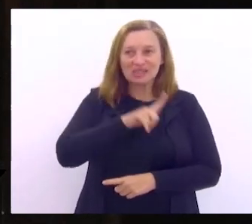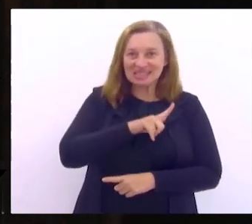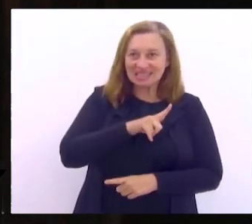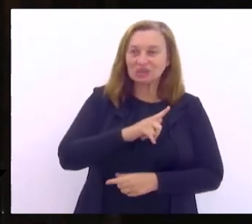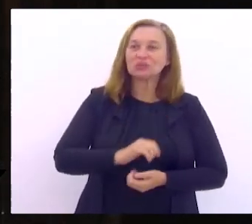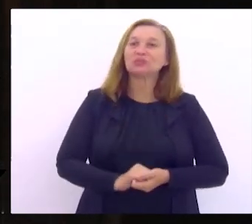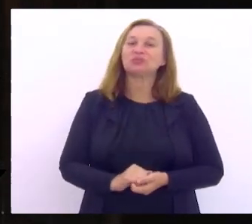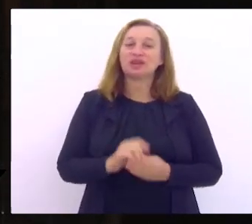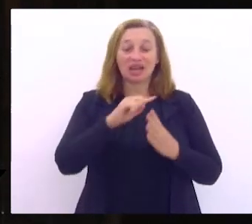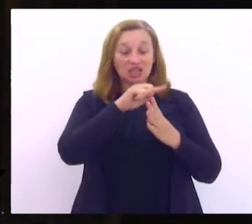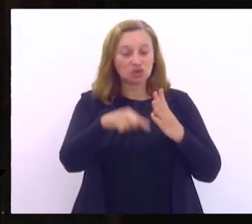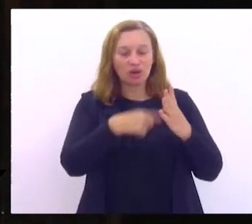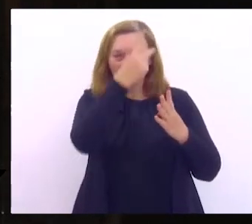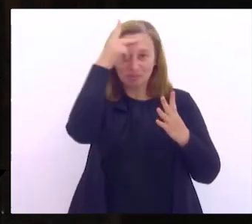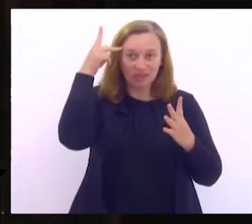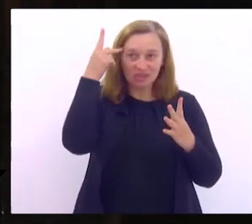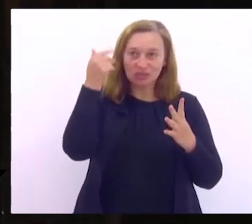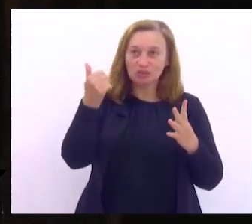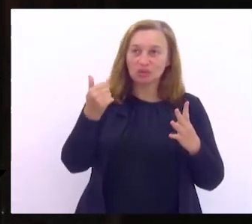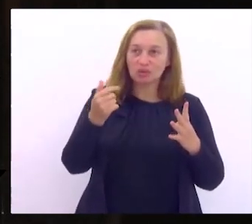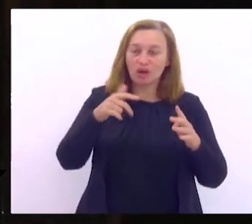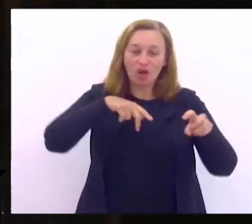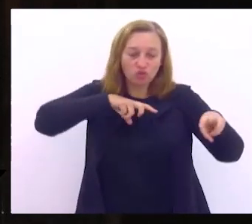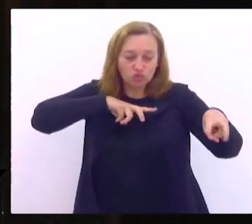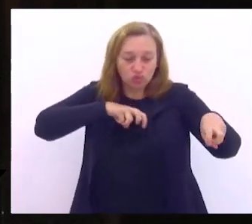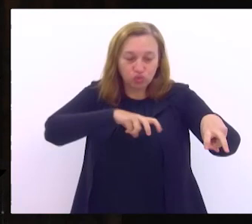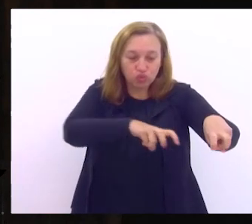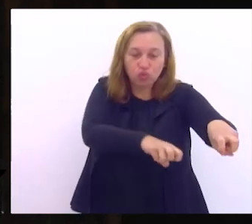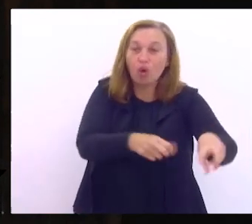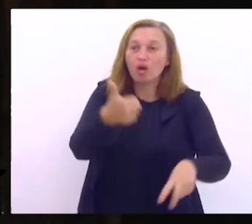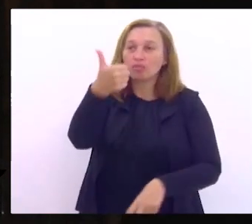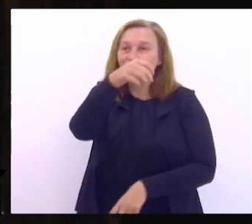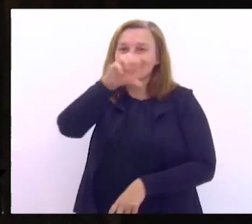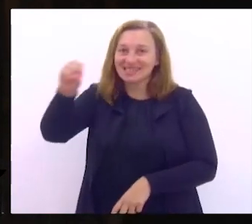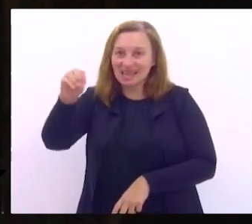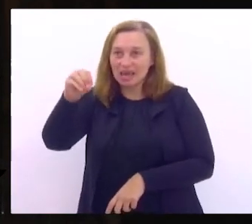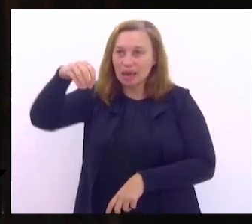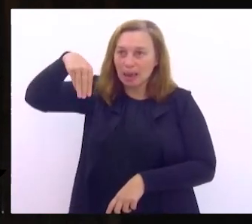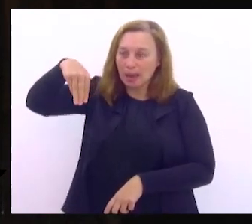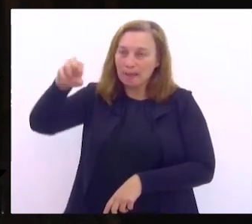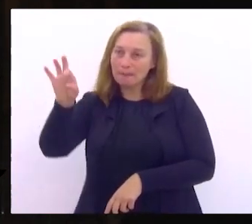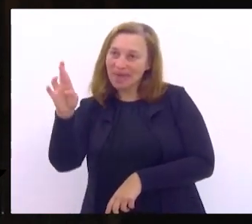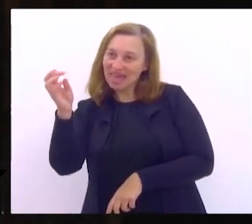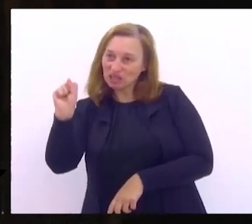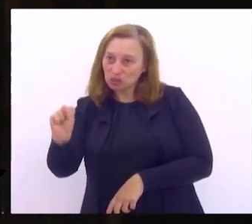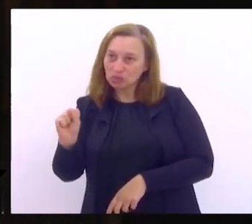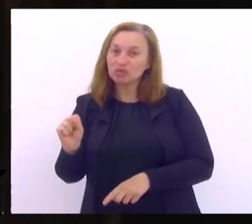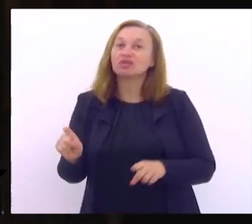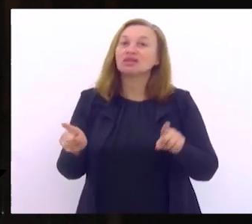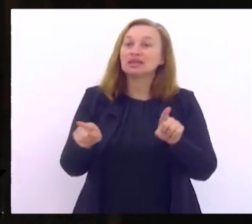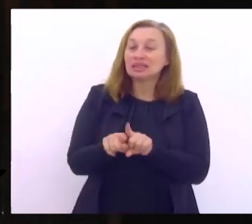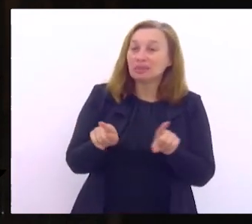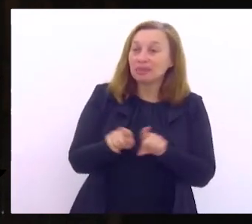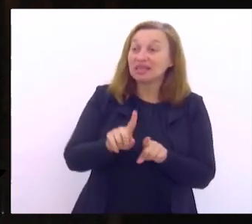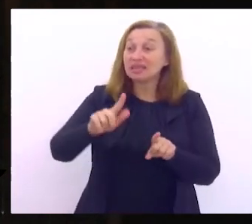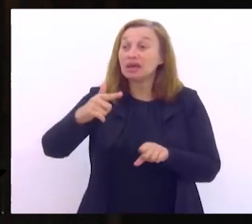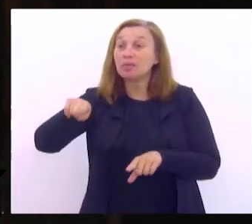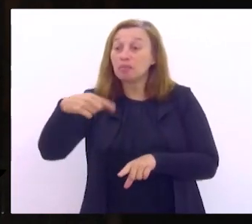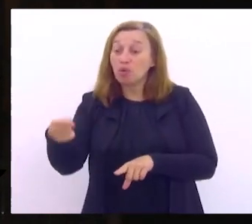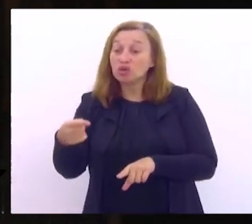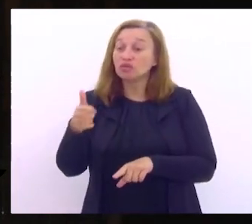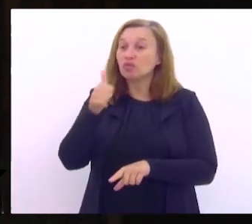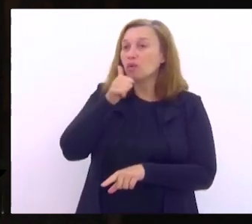em seguida era o 4% feminino. O Brasil tinha um 4% também muito